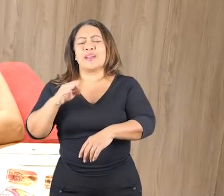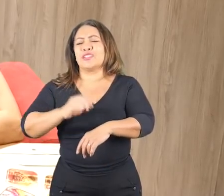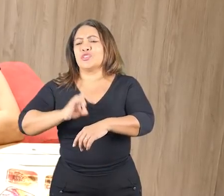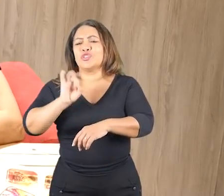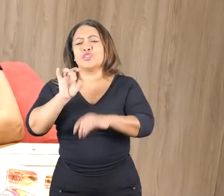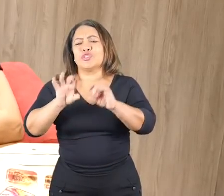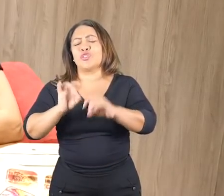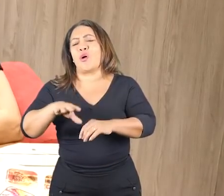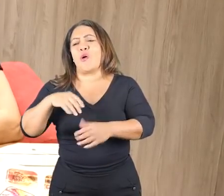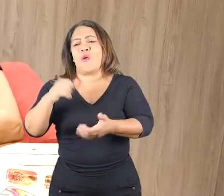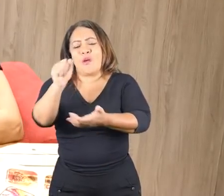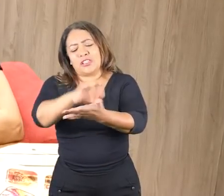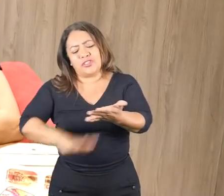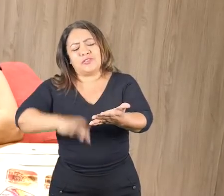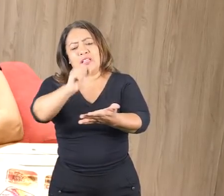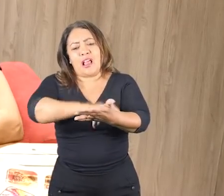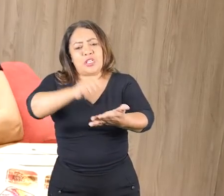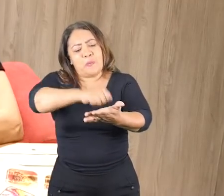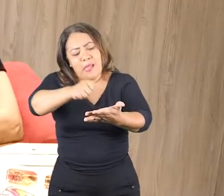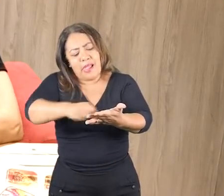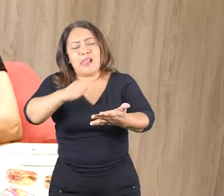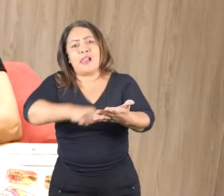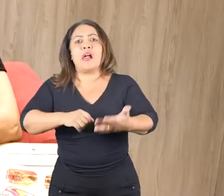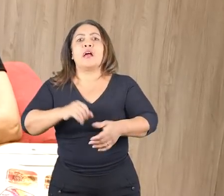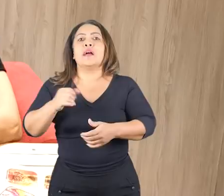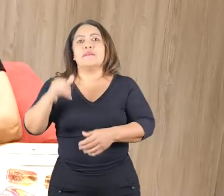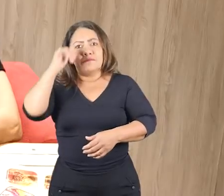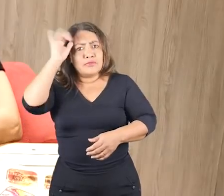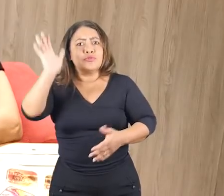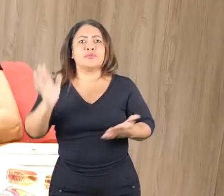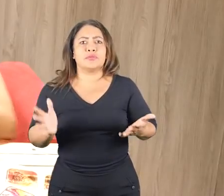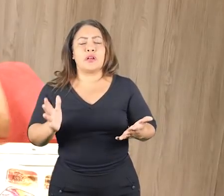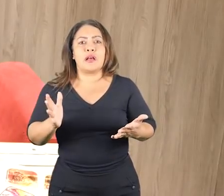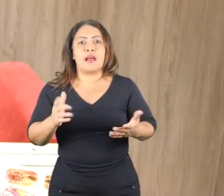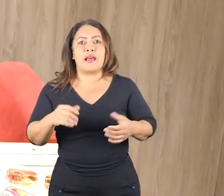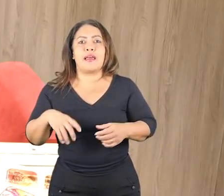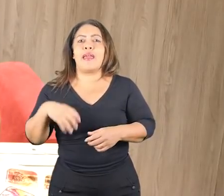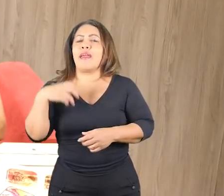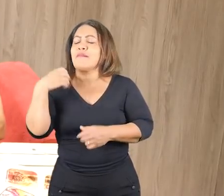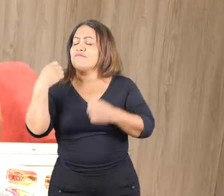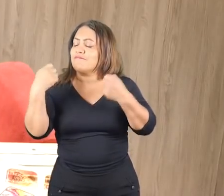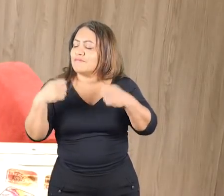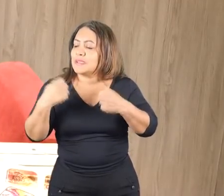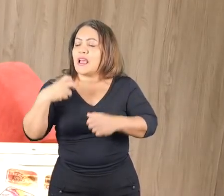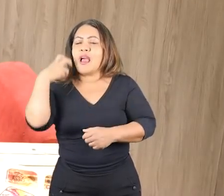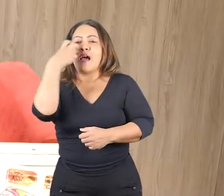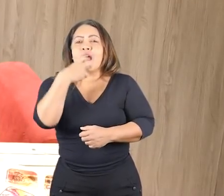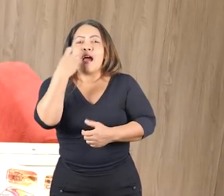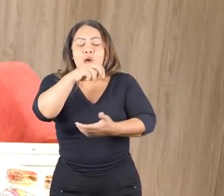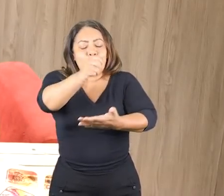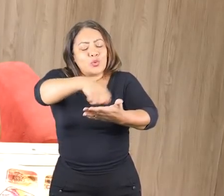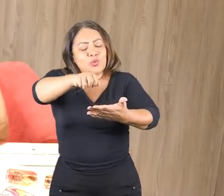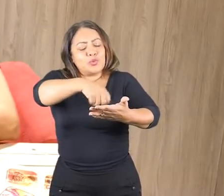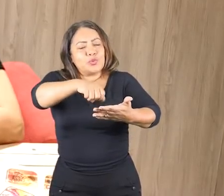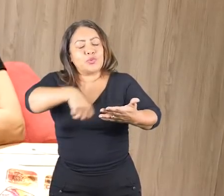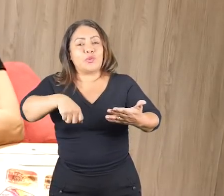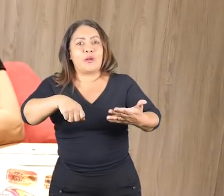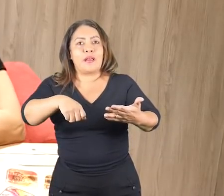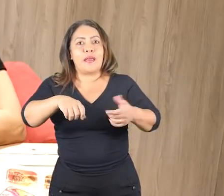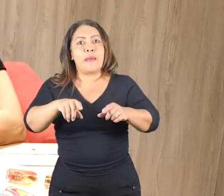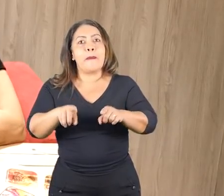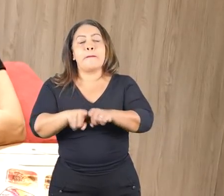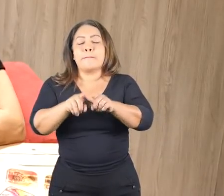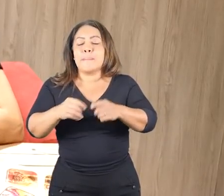a gente pensar em atividades para pintar, para desenvolver a questão da linguagem oral e escrita, é